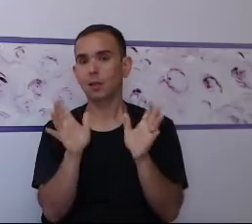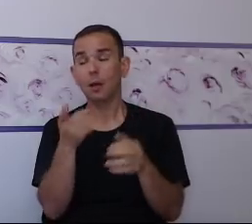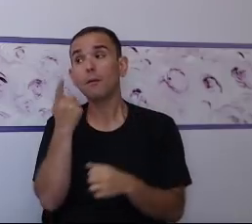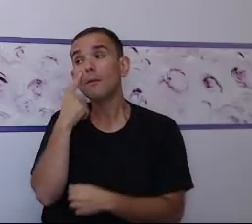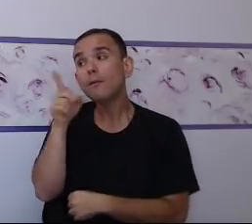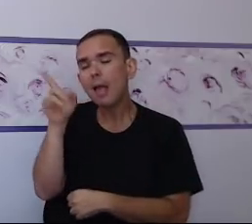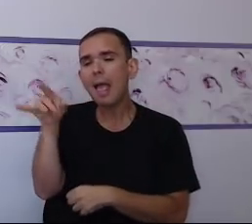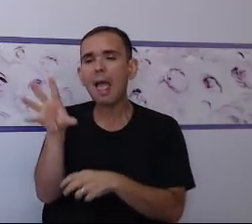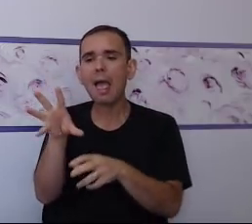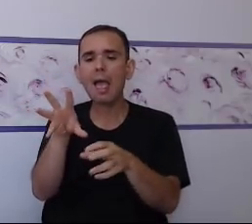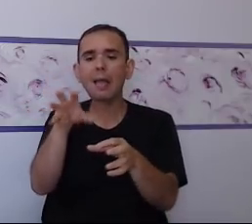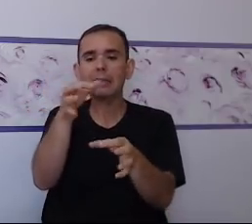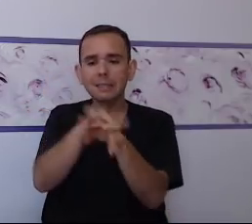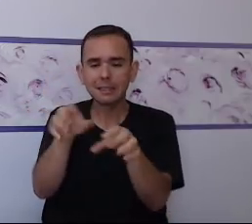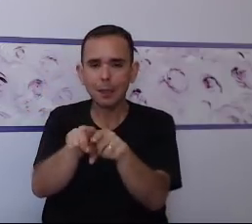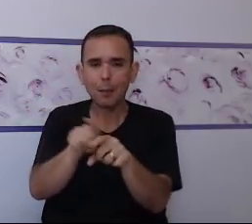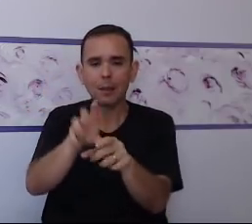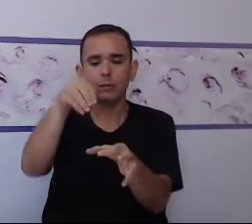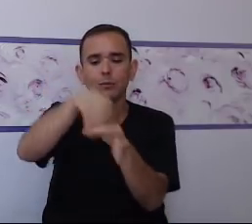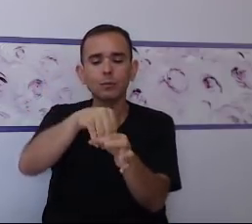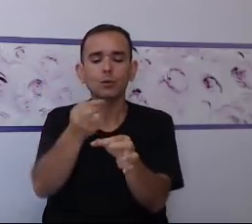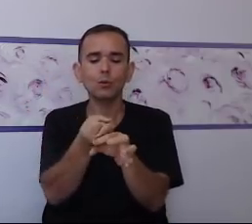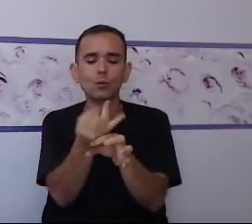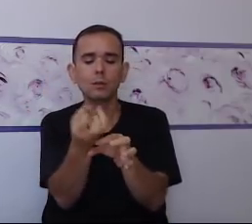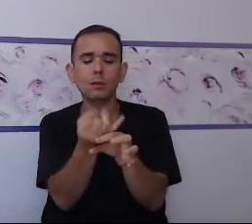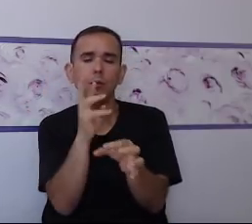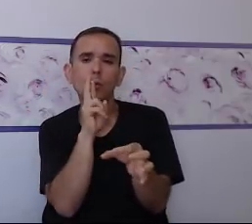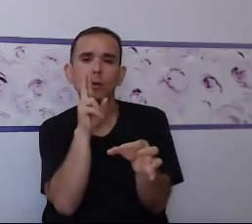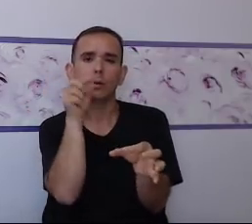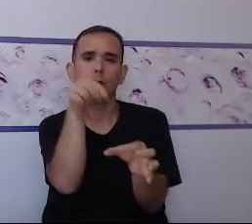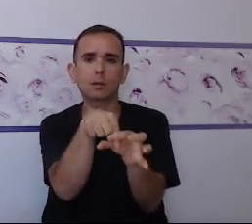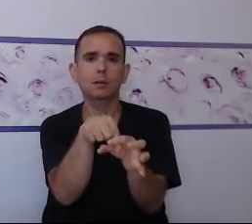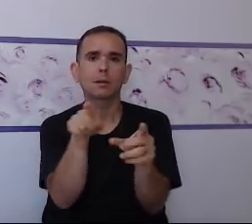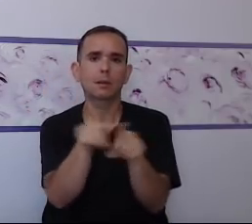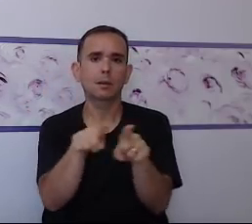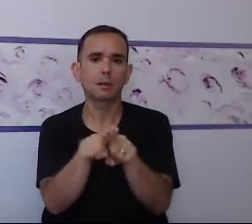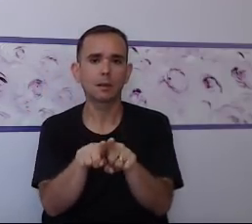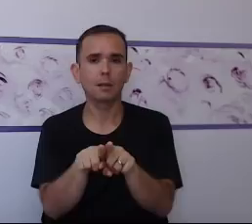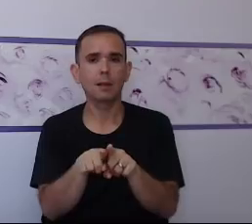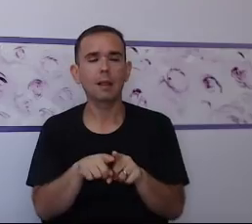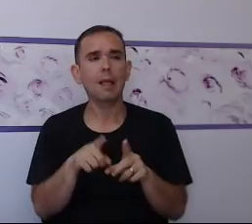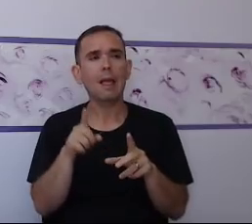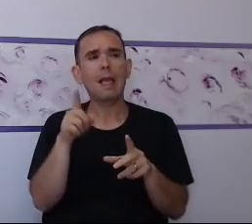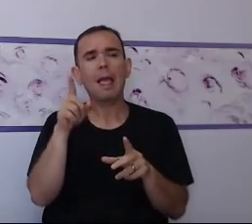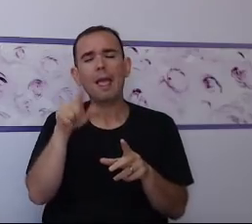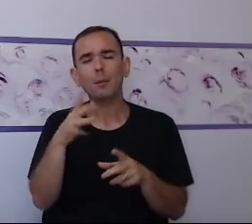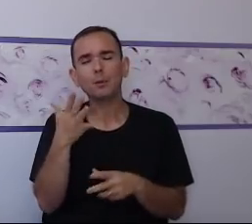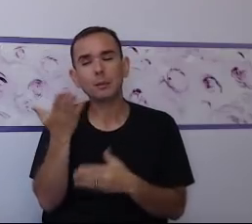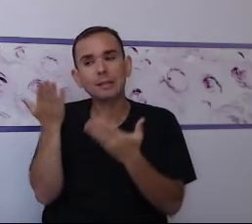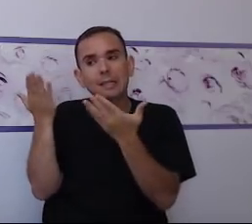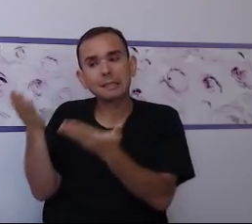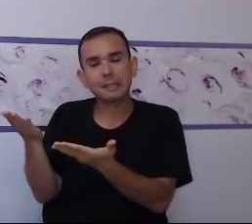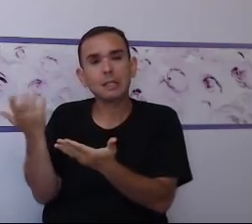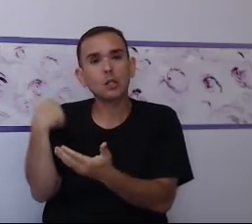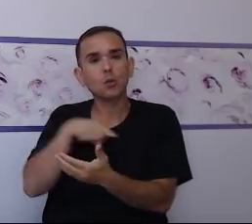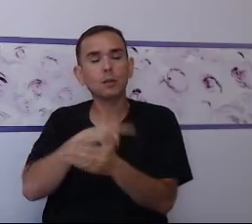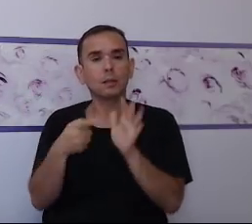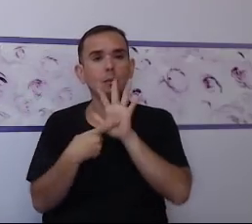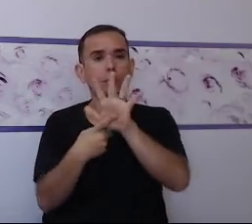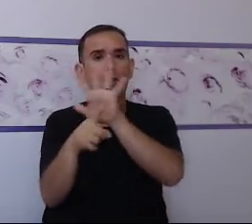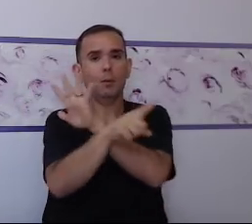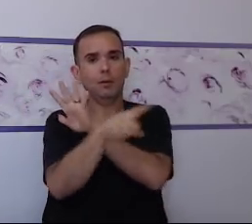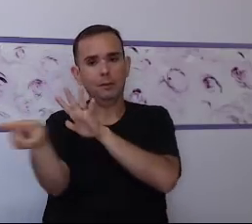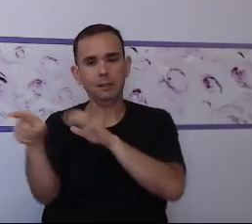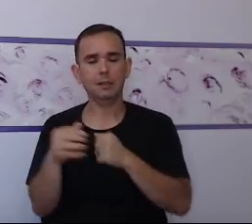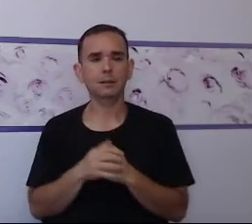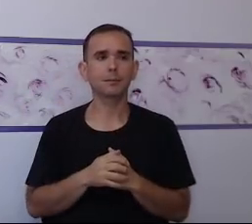aí, ó, é nas tampinhas também, com os números onde eu dou a resposta, tá? Então, é mais ou menos isso que a gente queria estar mostrando para